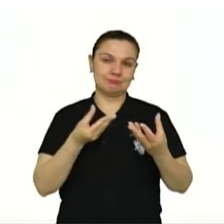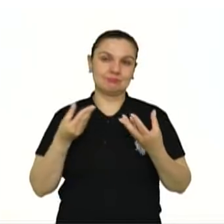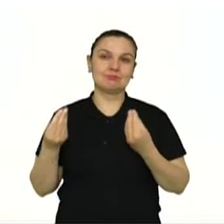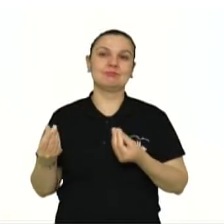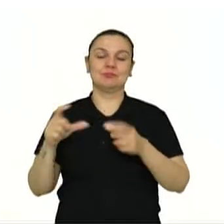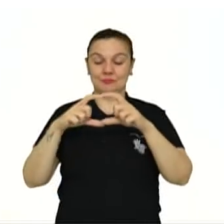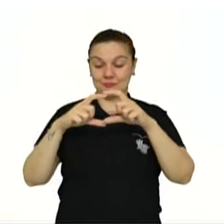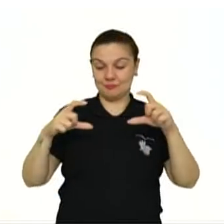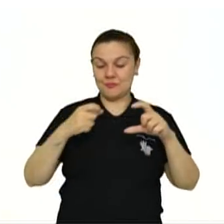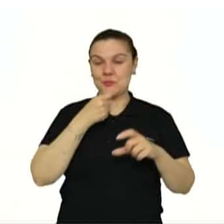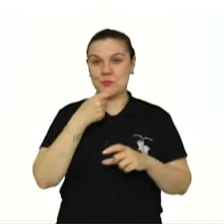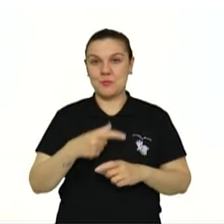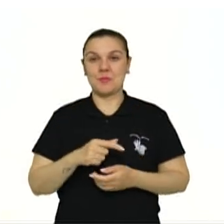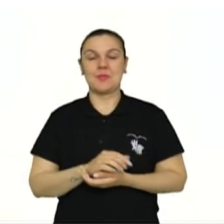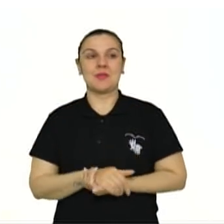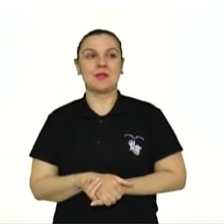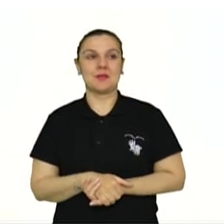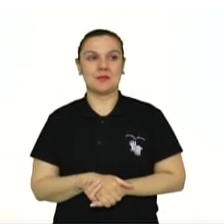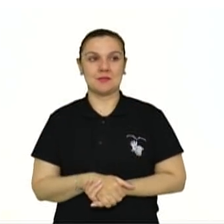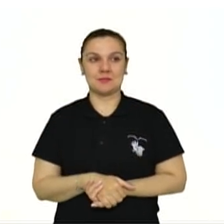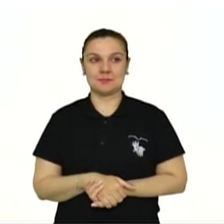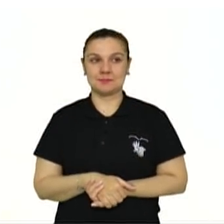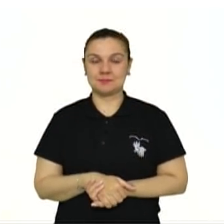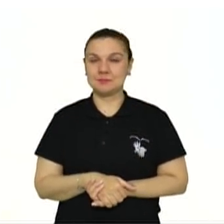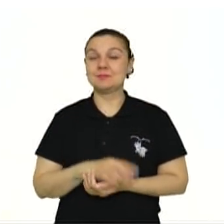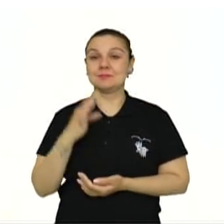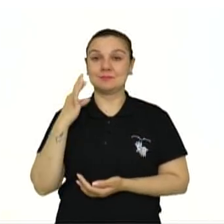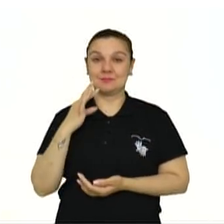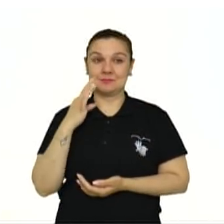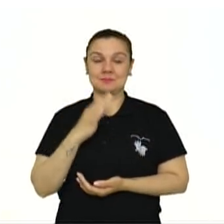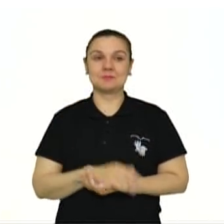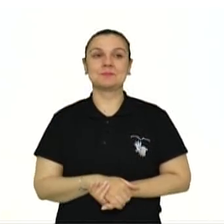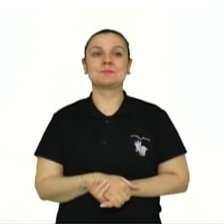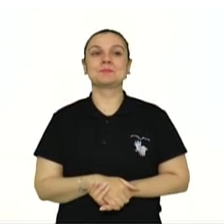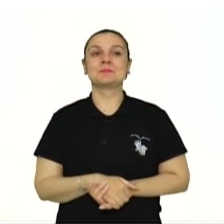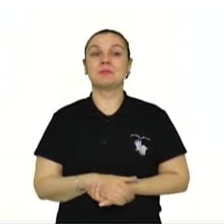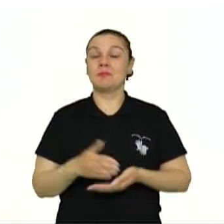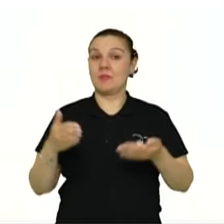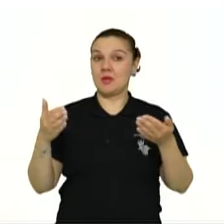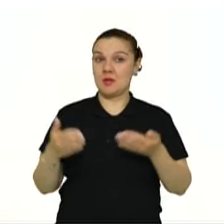encontrar bastante o gênero tirinha. Bacana?